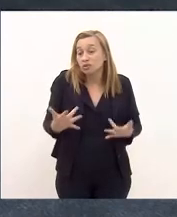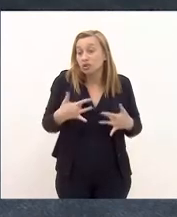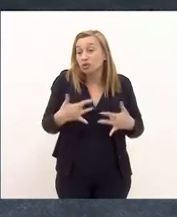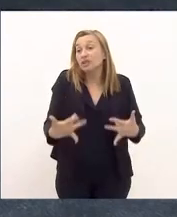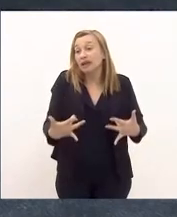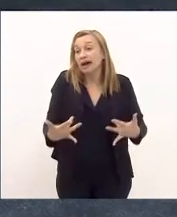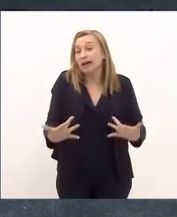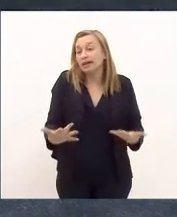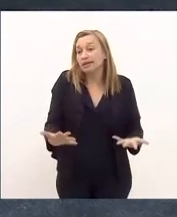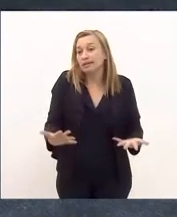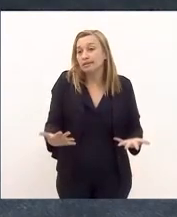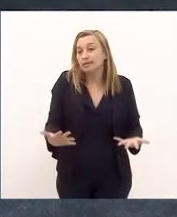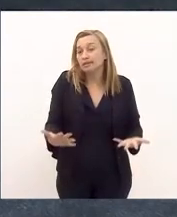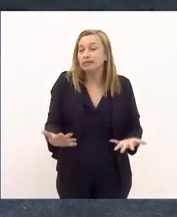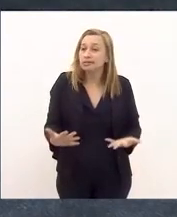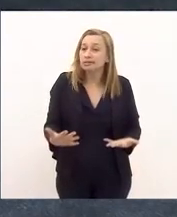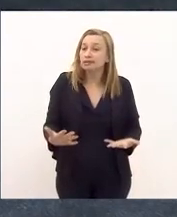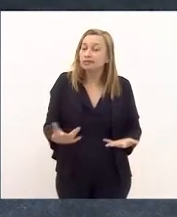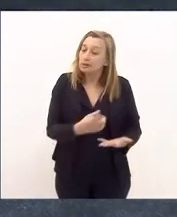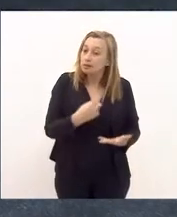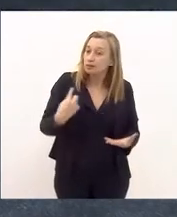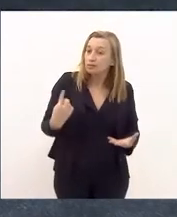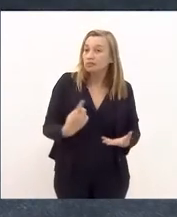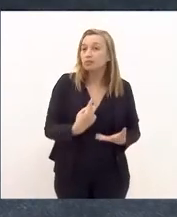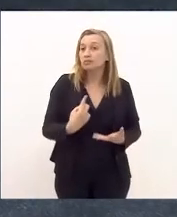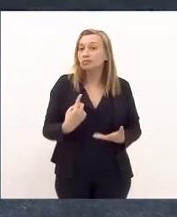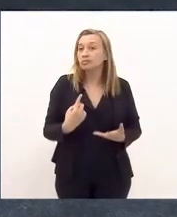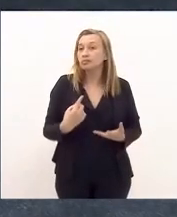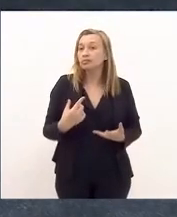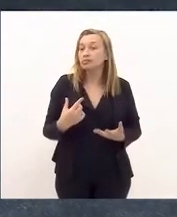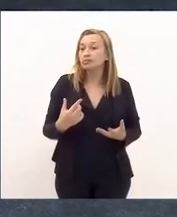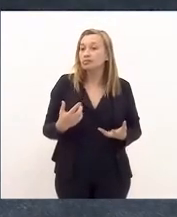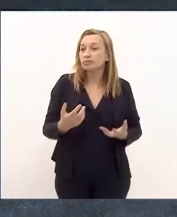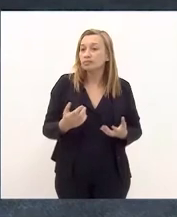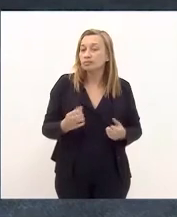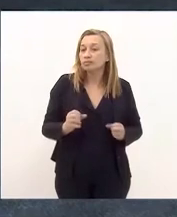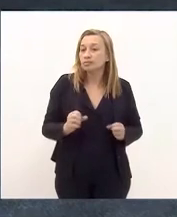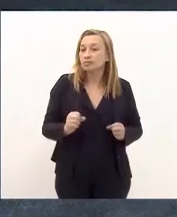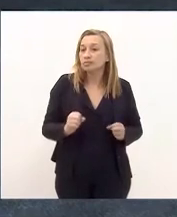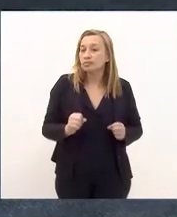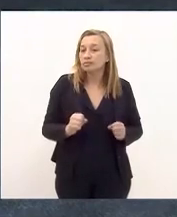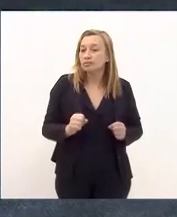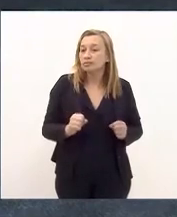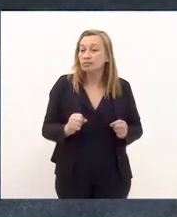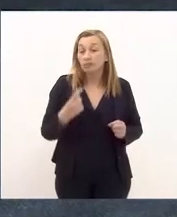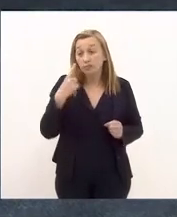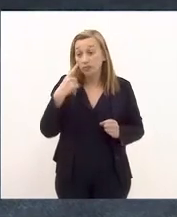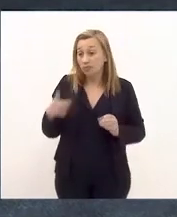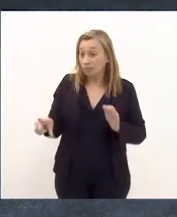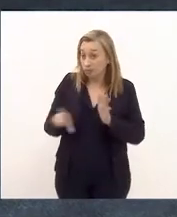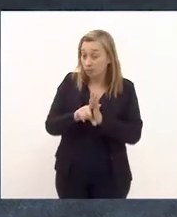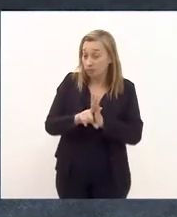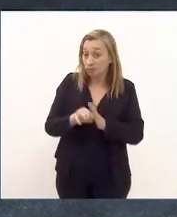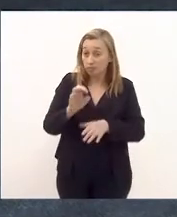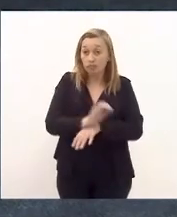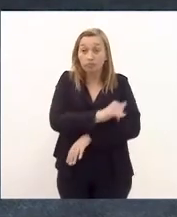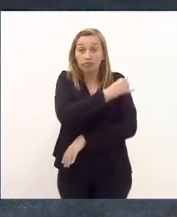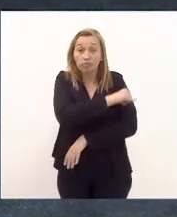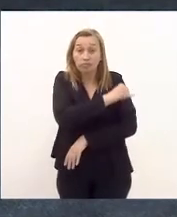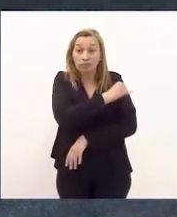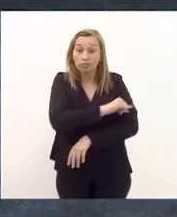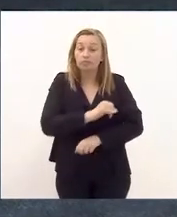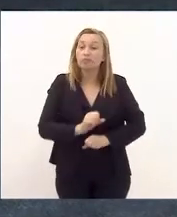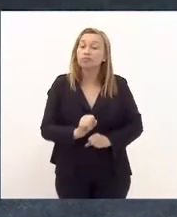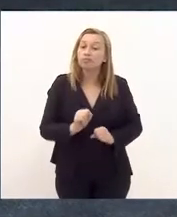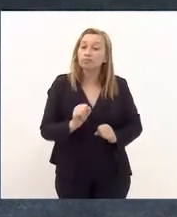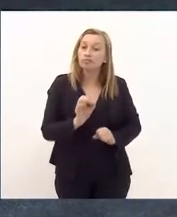motivada, né, para a gente, inclusive, tentar resgatar essa lei aqui no estado do Rio de Janeiro e a